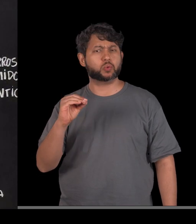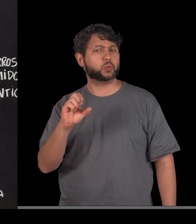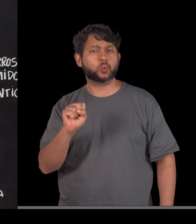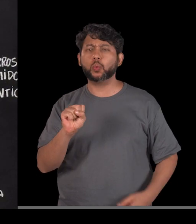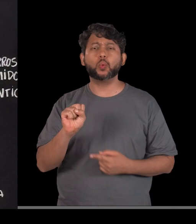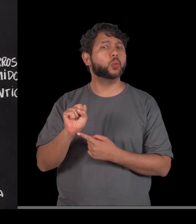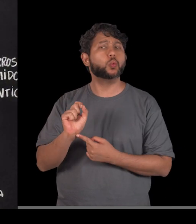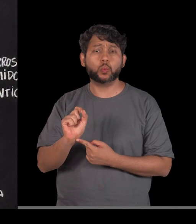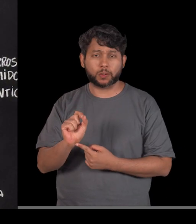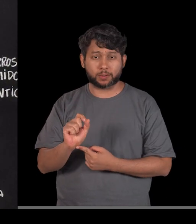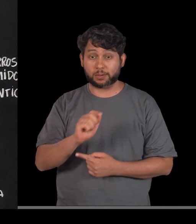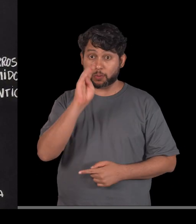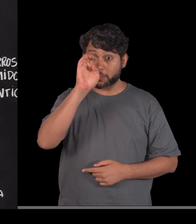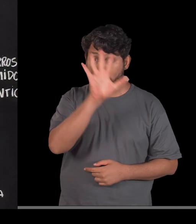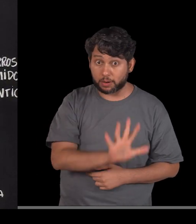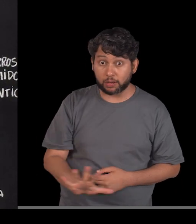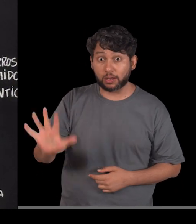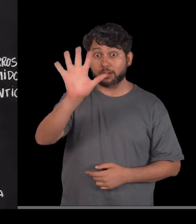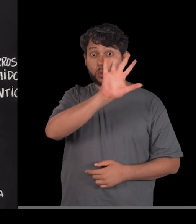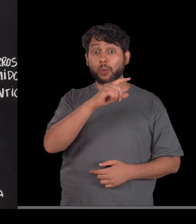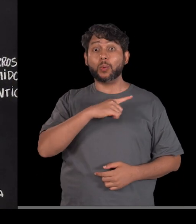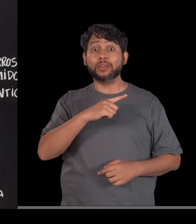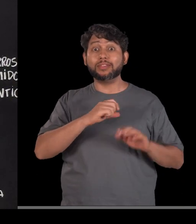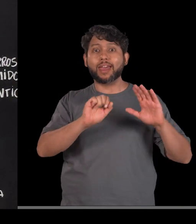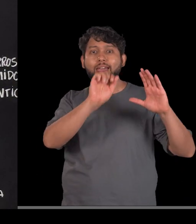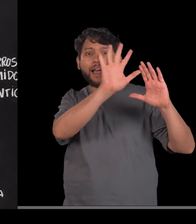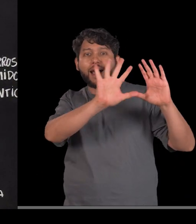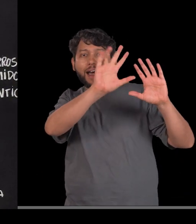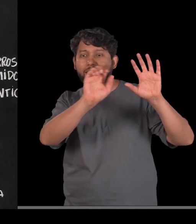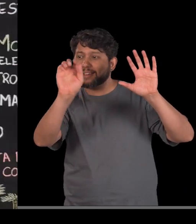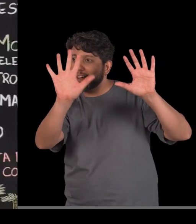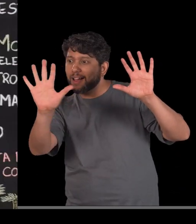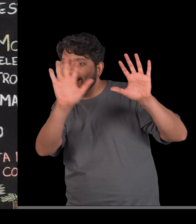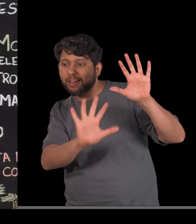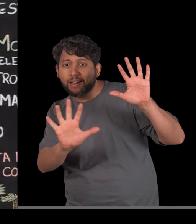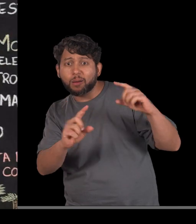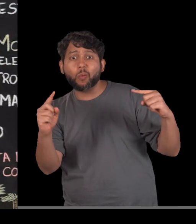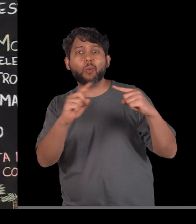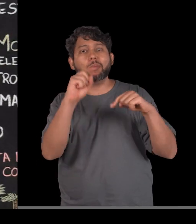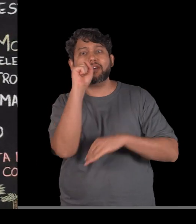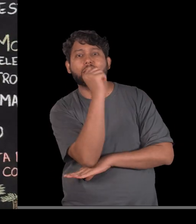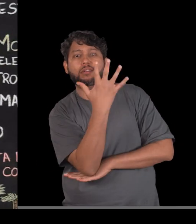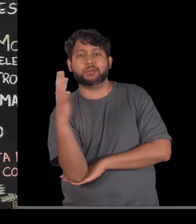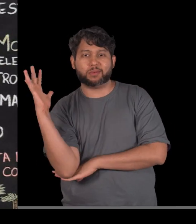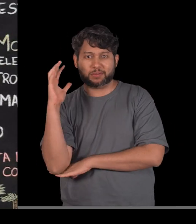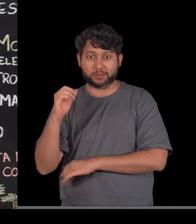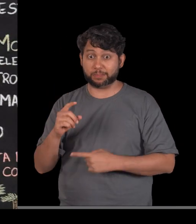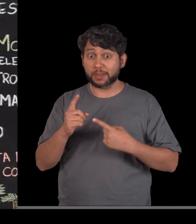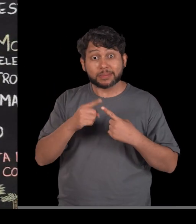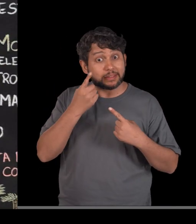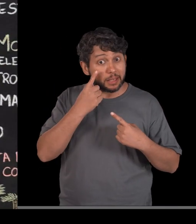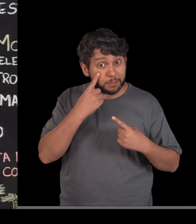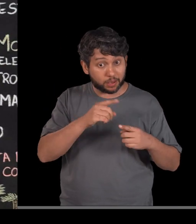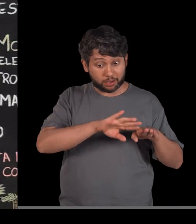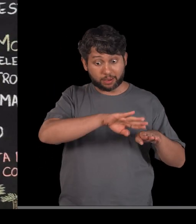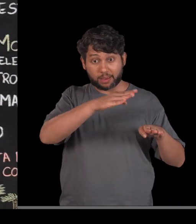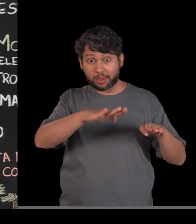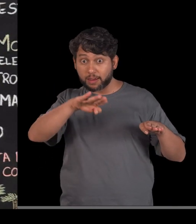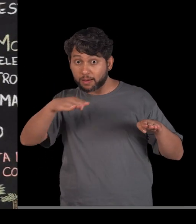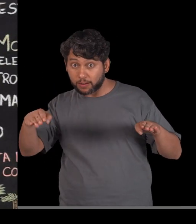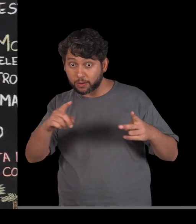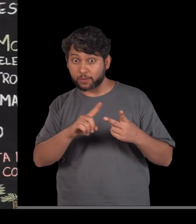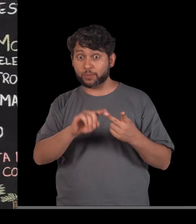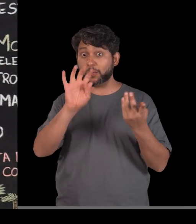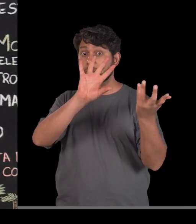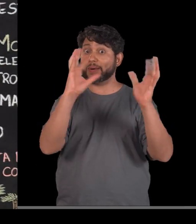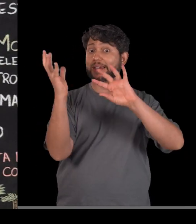de regionalização do Brasil a partir dos aspectos naturais, levando em consideração relevo, clima